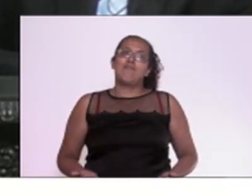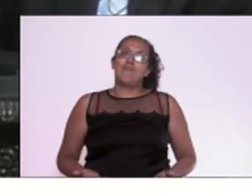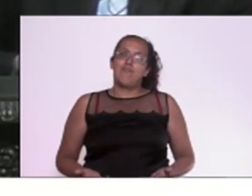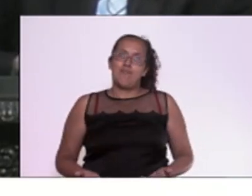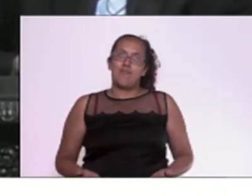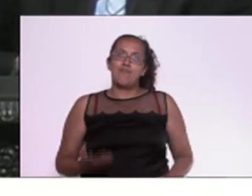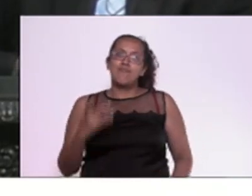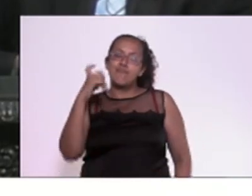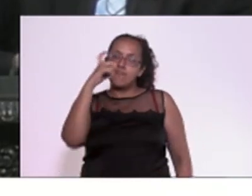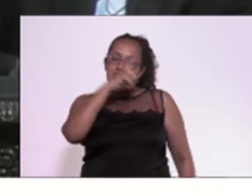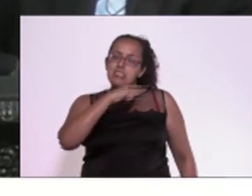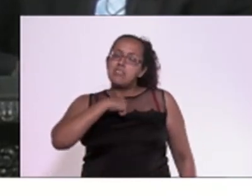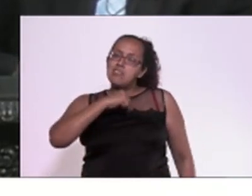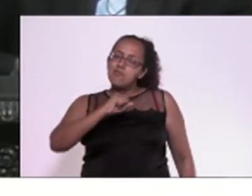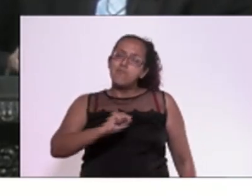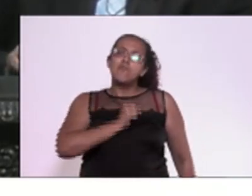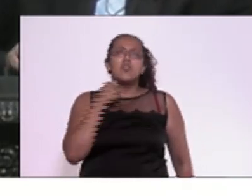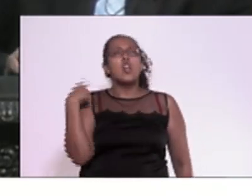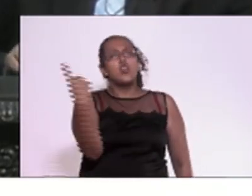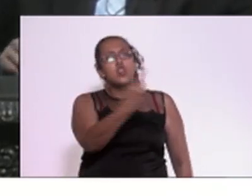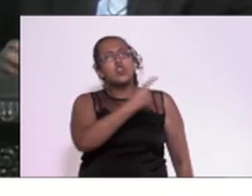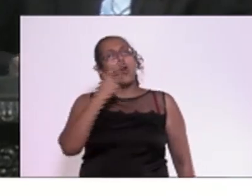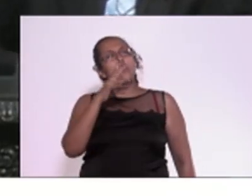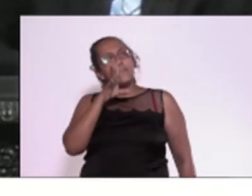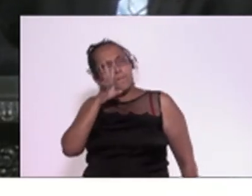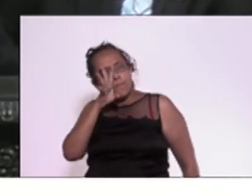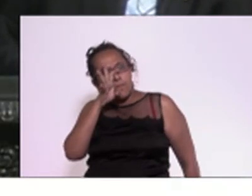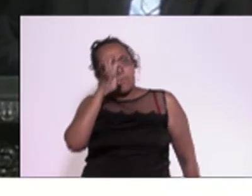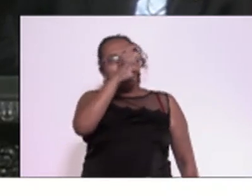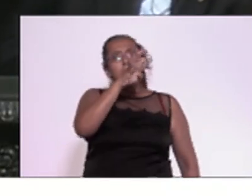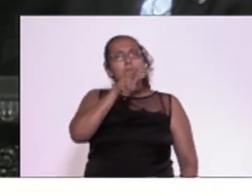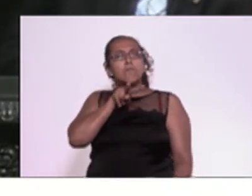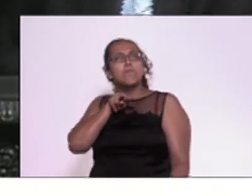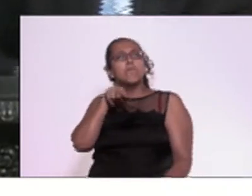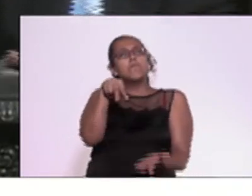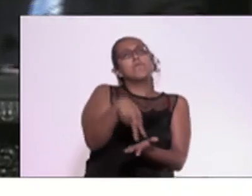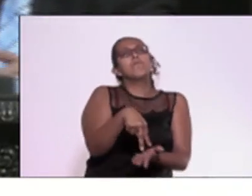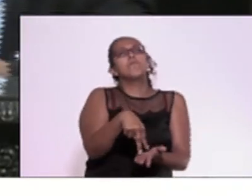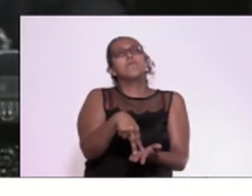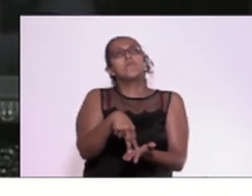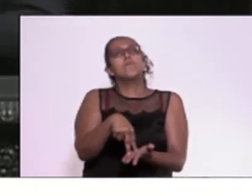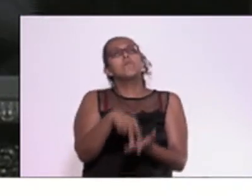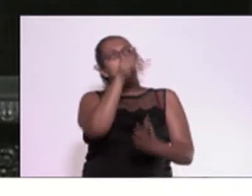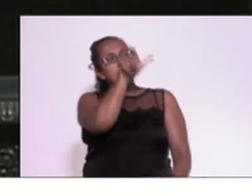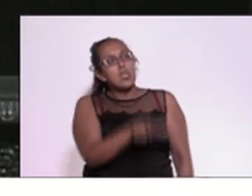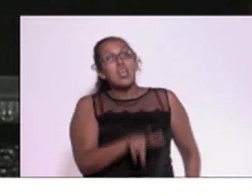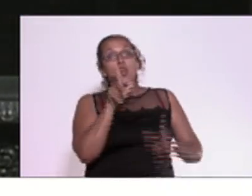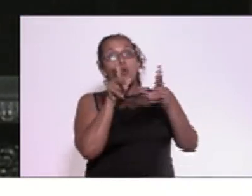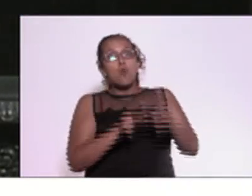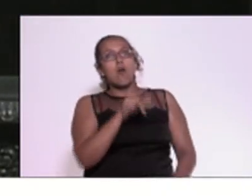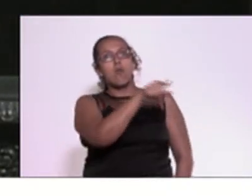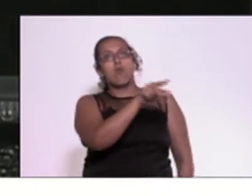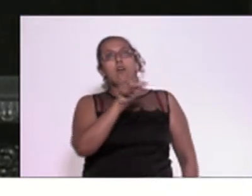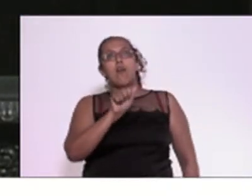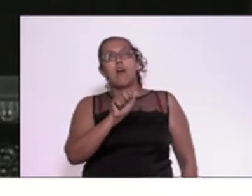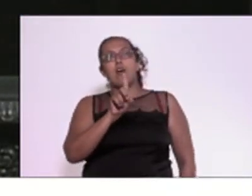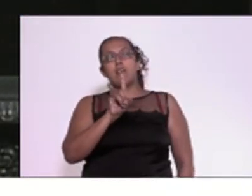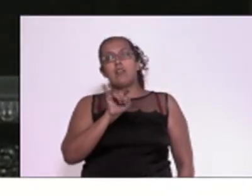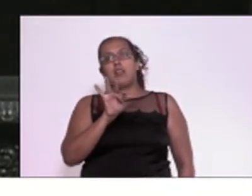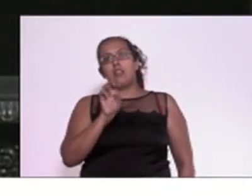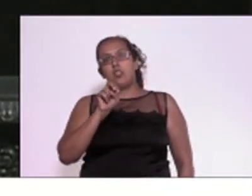plante que o João garante. Ah, Eduardo Galeano, a juventude. Formei base no sul de Rondônia, numa